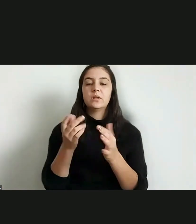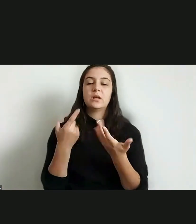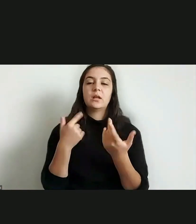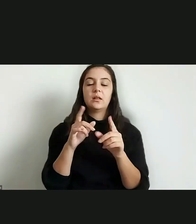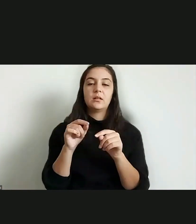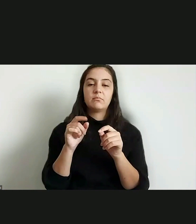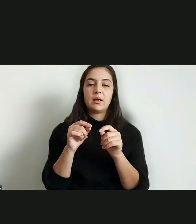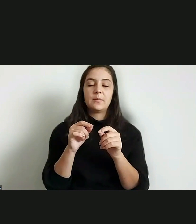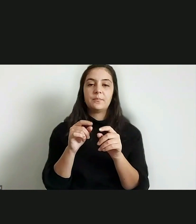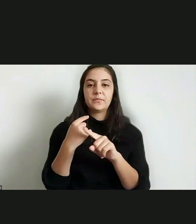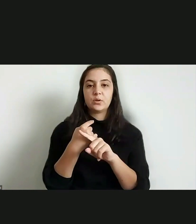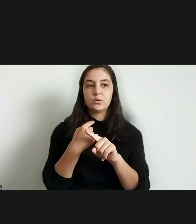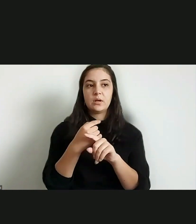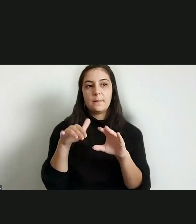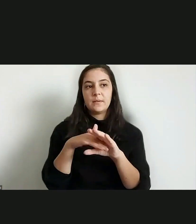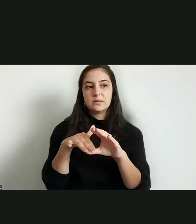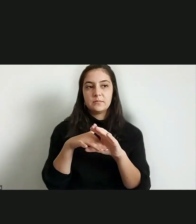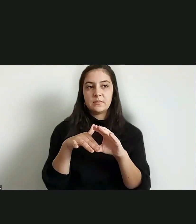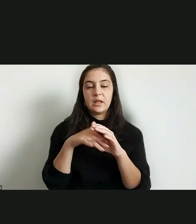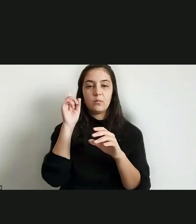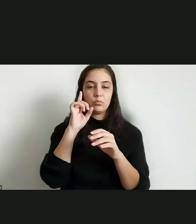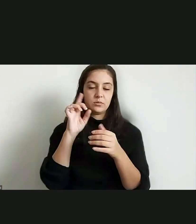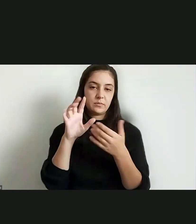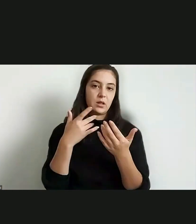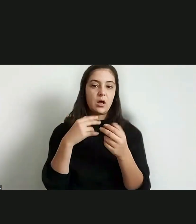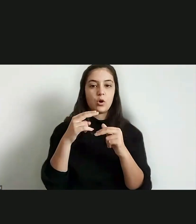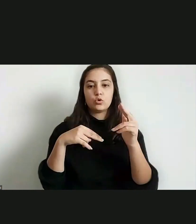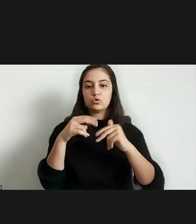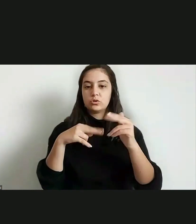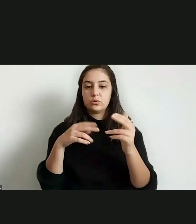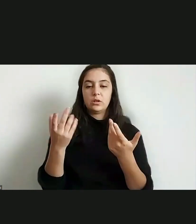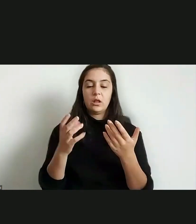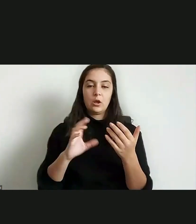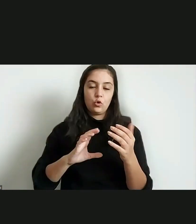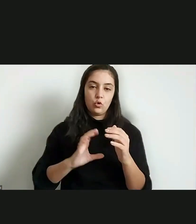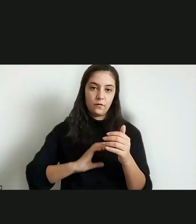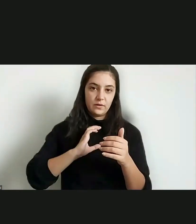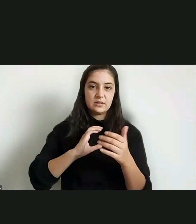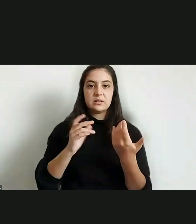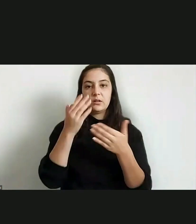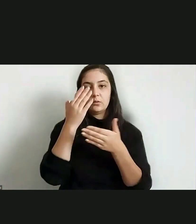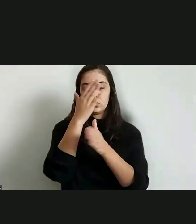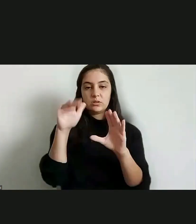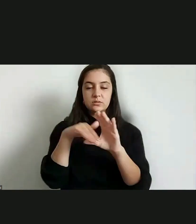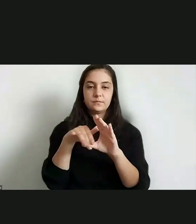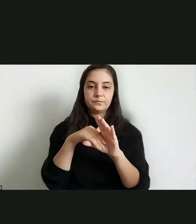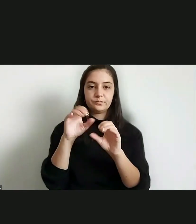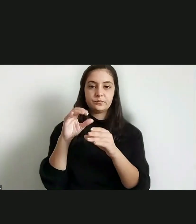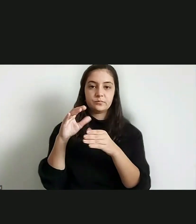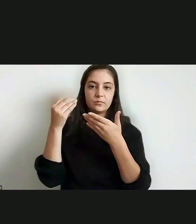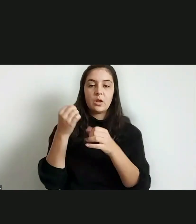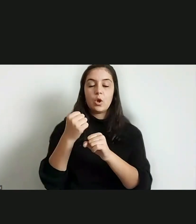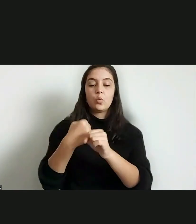pilar da participação é tão importante para a construção da confiança e da democracia participativa, nomeadamente através da mobilização